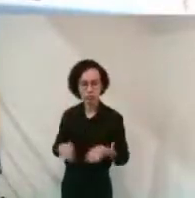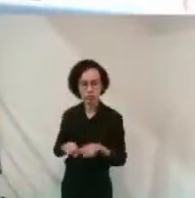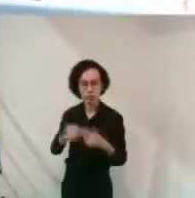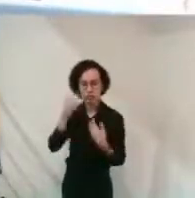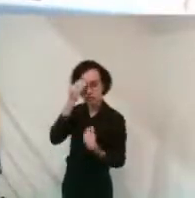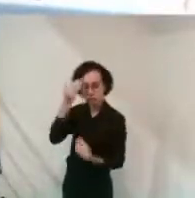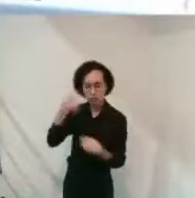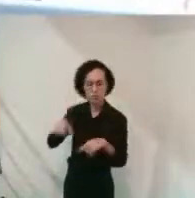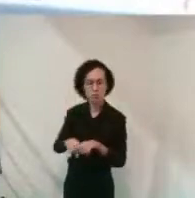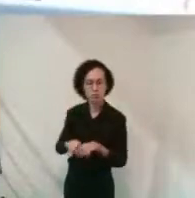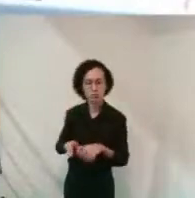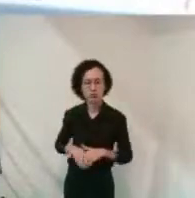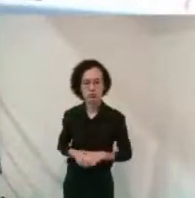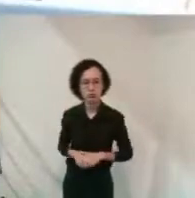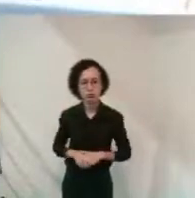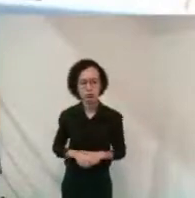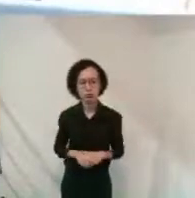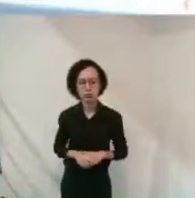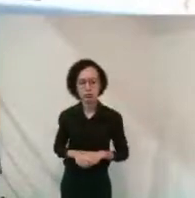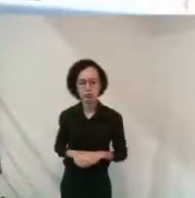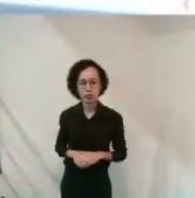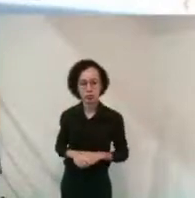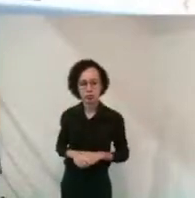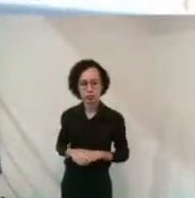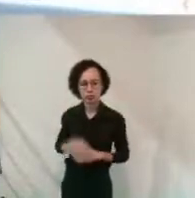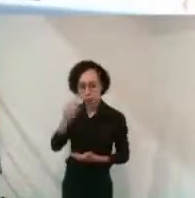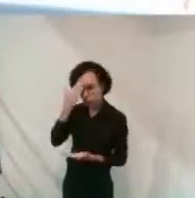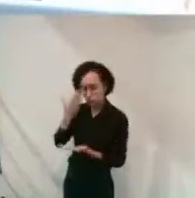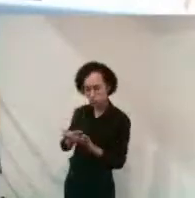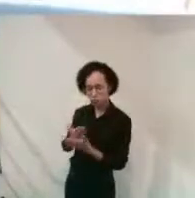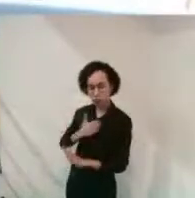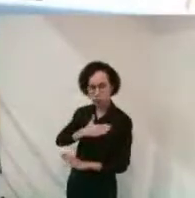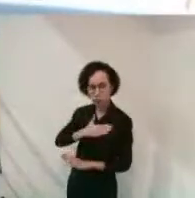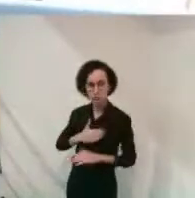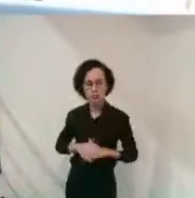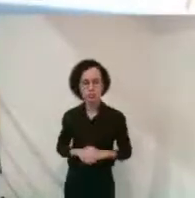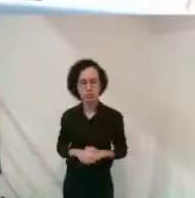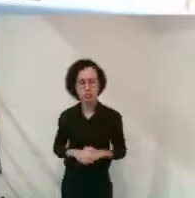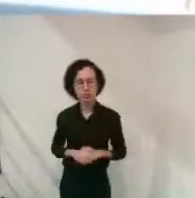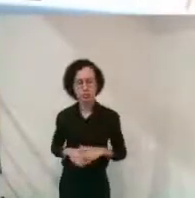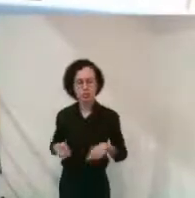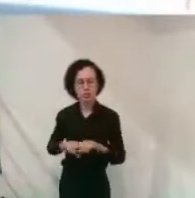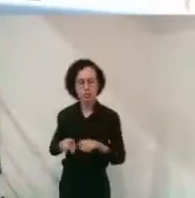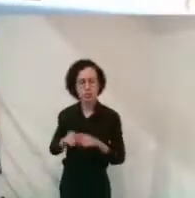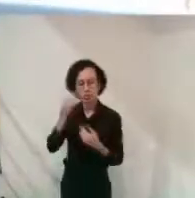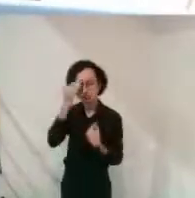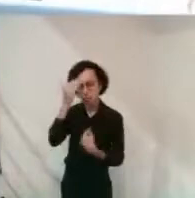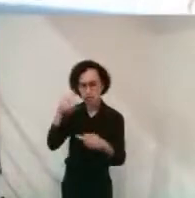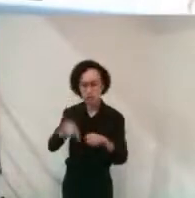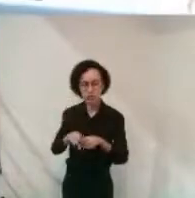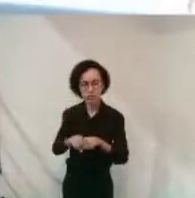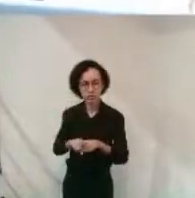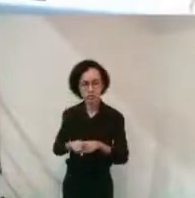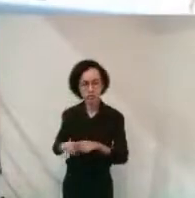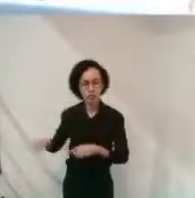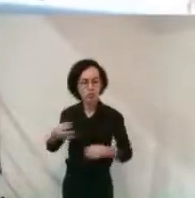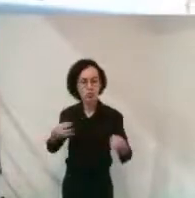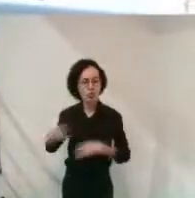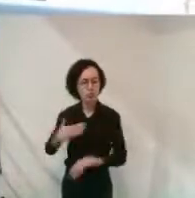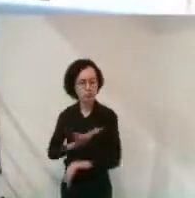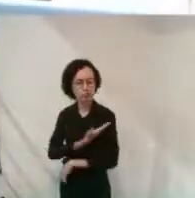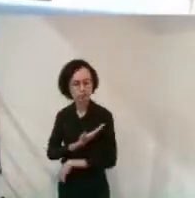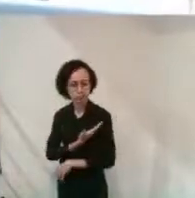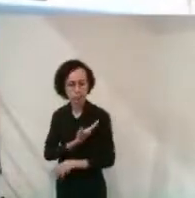Tarsila, pela indicação, pela confiança, e em nome de quem também gostaria de agradecer todos os nossos amigos que